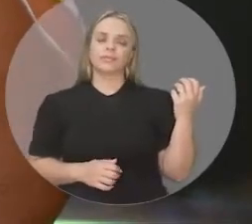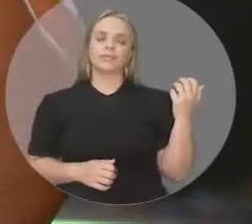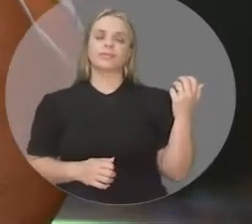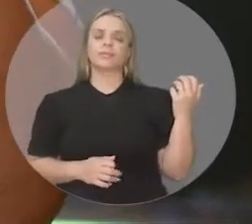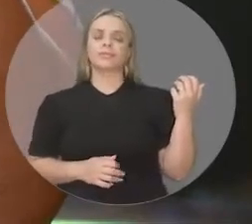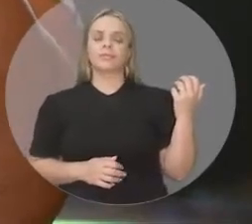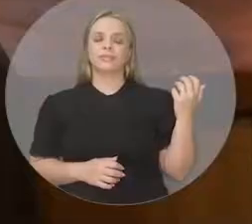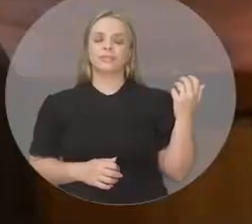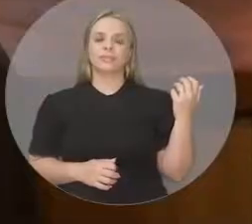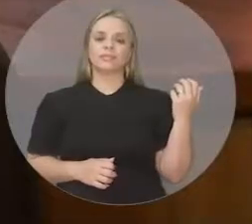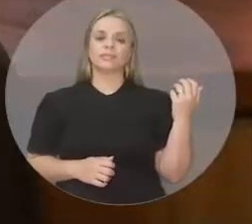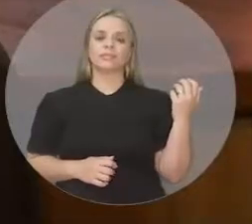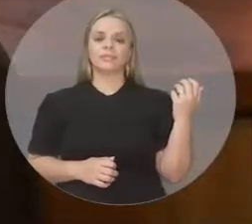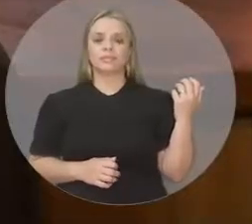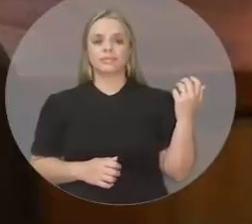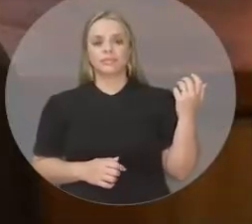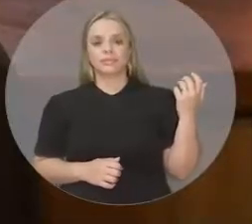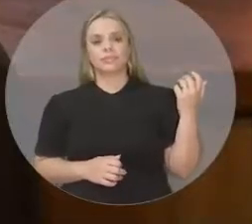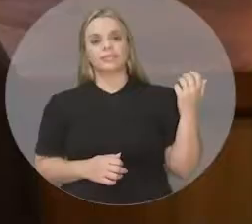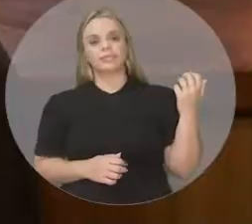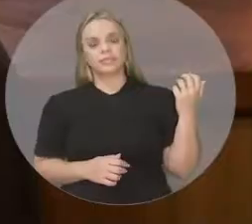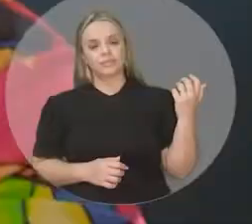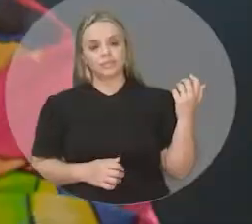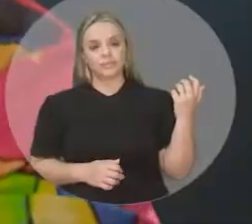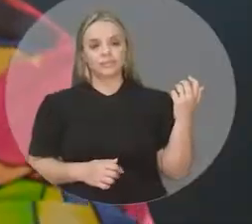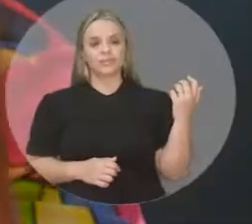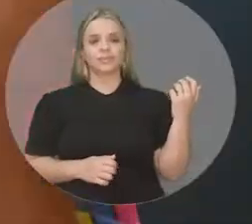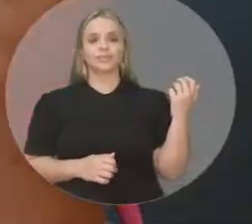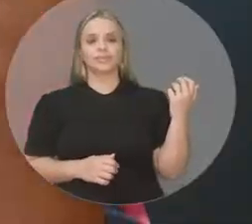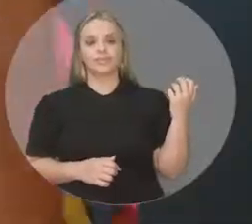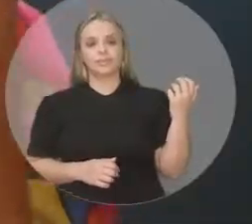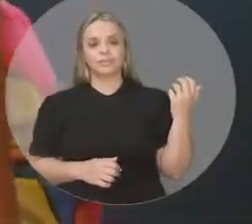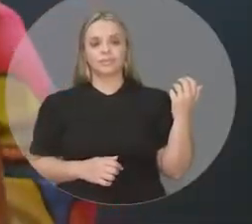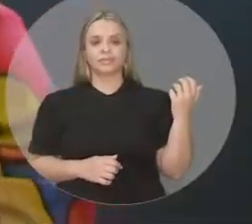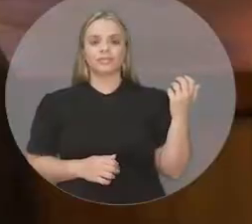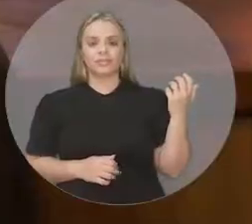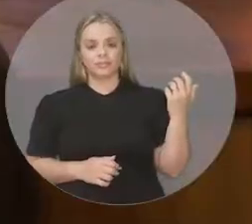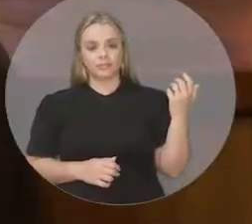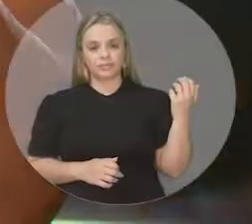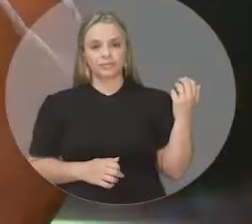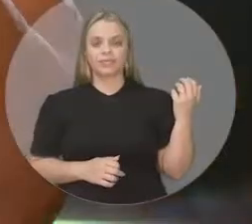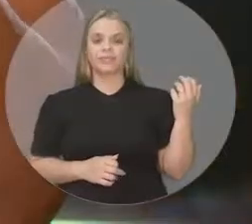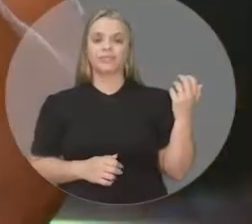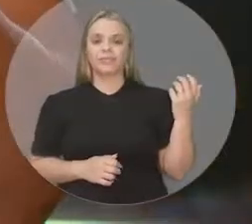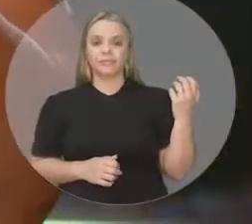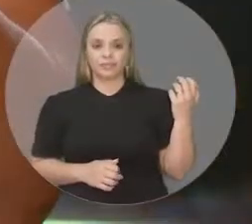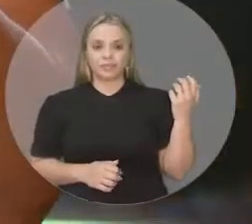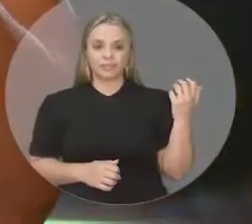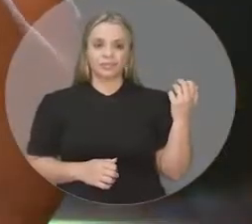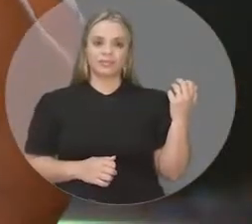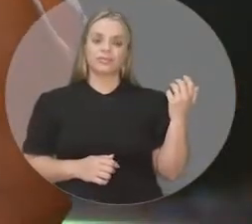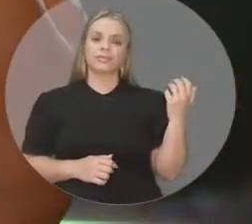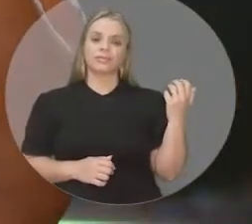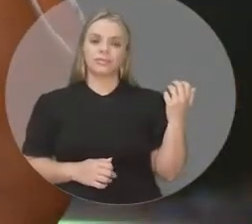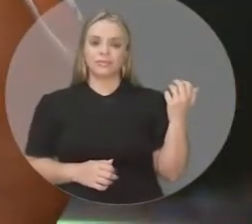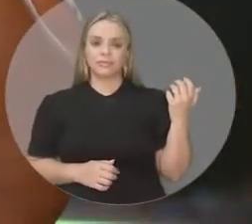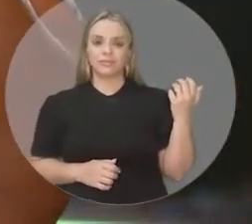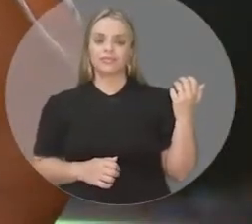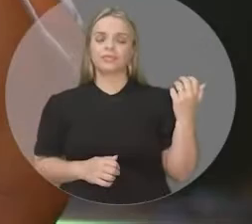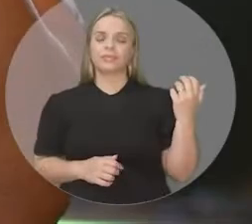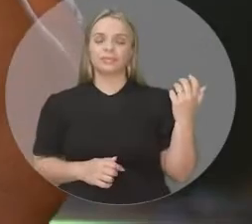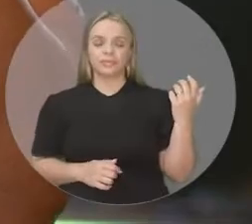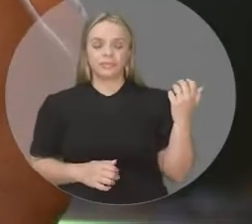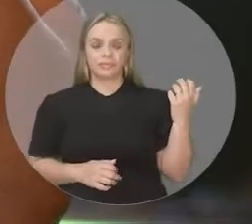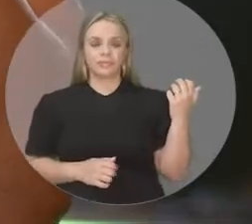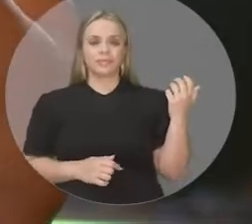chula, aquele estilo mais dele, fizemos um popurri. Do Nordeste levamos frevo, do Sudeste, samba. Samba é o